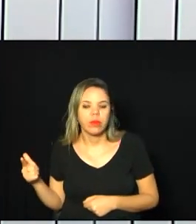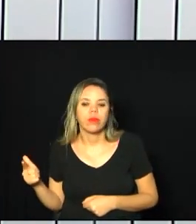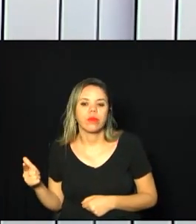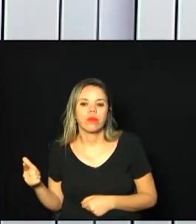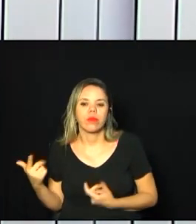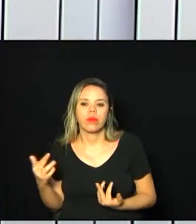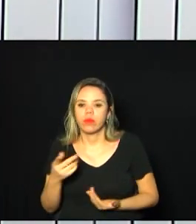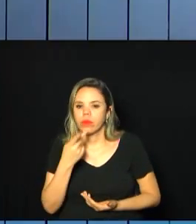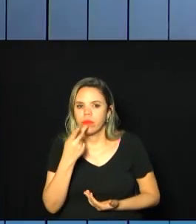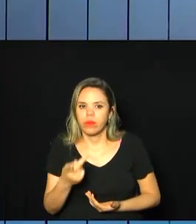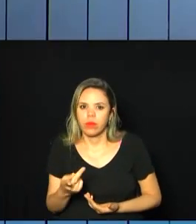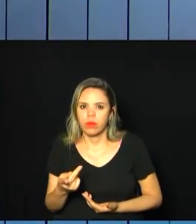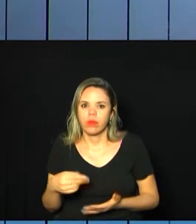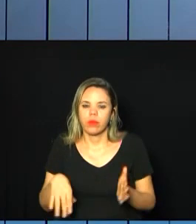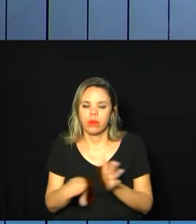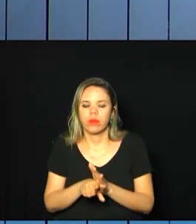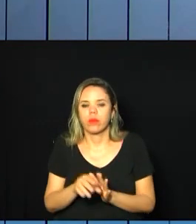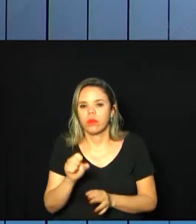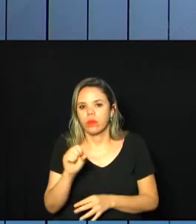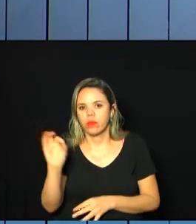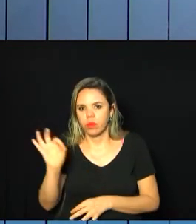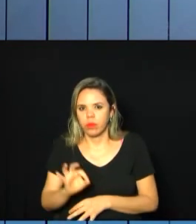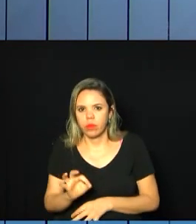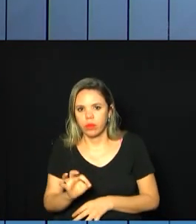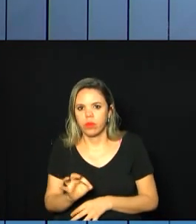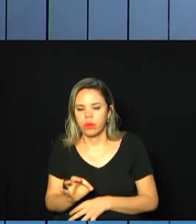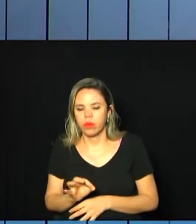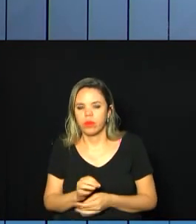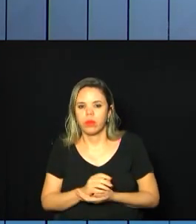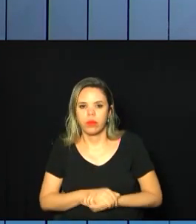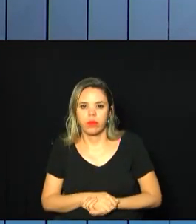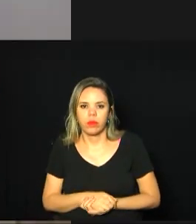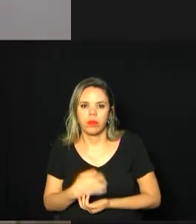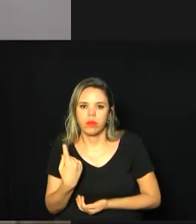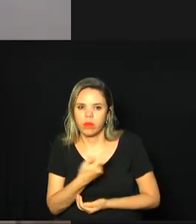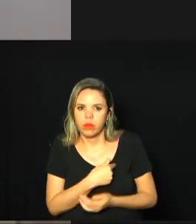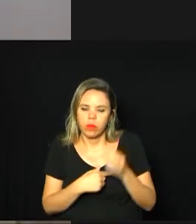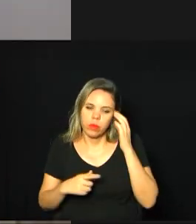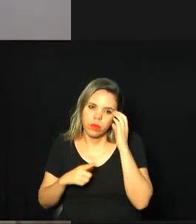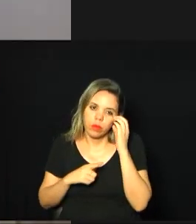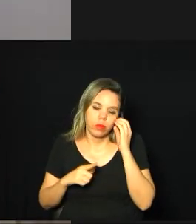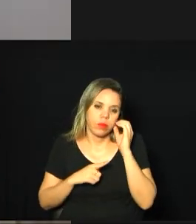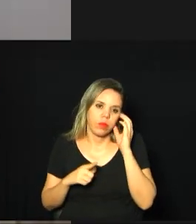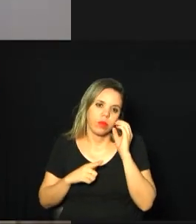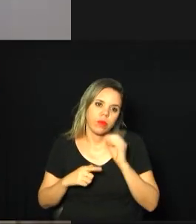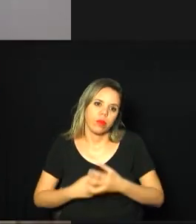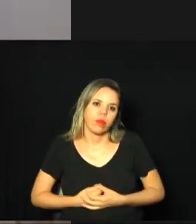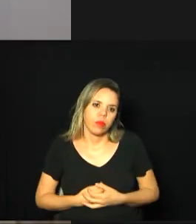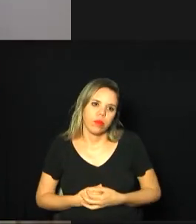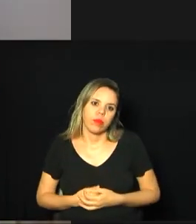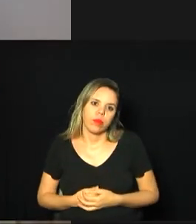como eu já ouvi por aí? Eu acho que se chegar em 80% e nós tivermos,